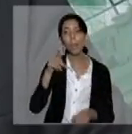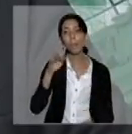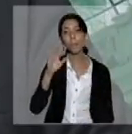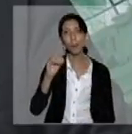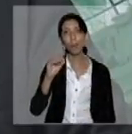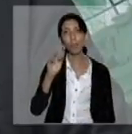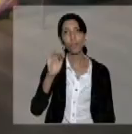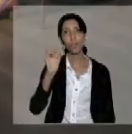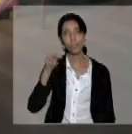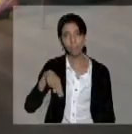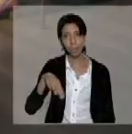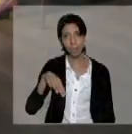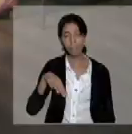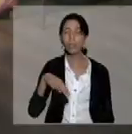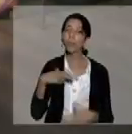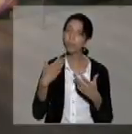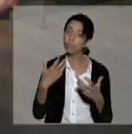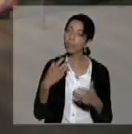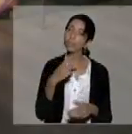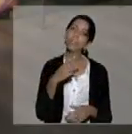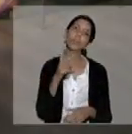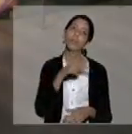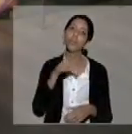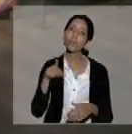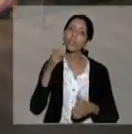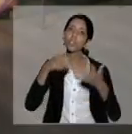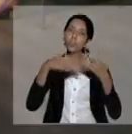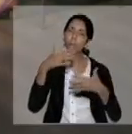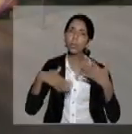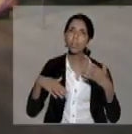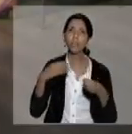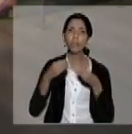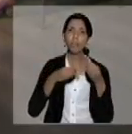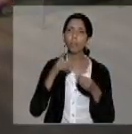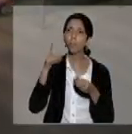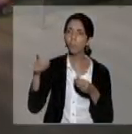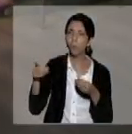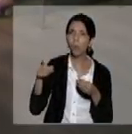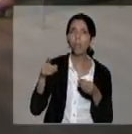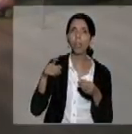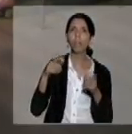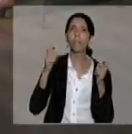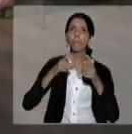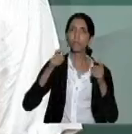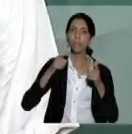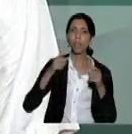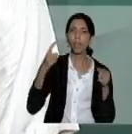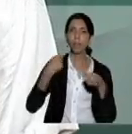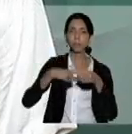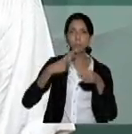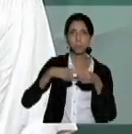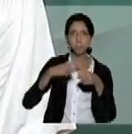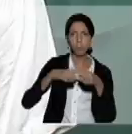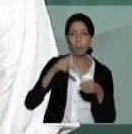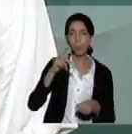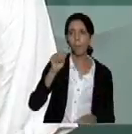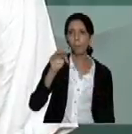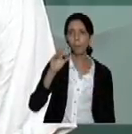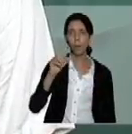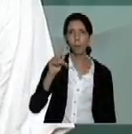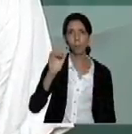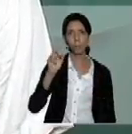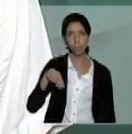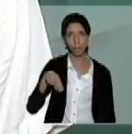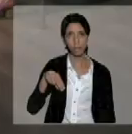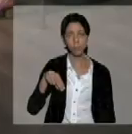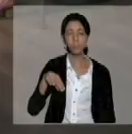nós estamos aqui. Eu gostaria de ouvir com o professor diretor. Rodney falar um pouquinho como é que funciona essa unidade desse município, Engenheiro Paulo de